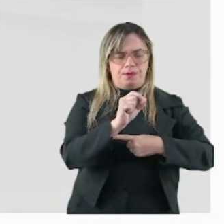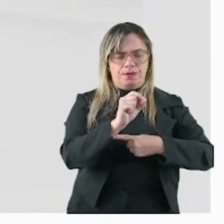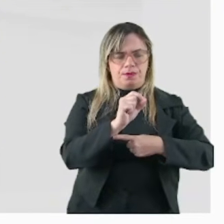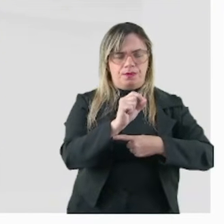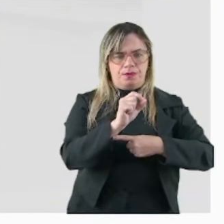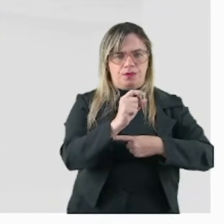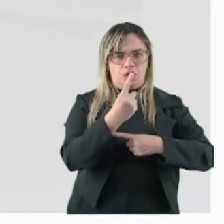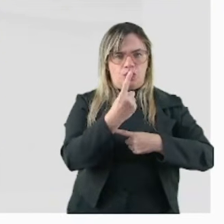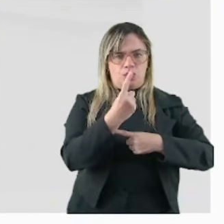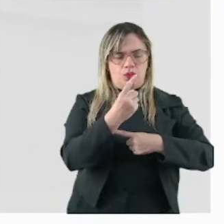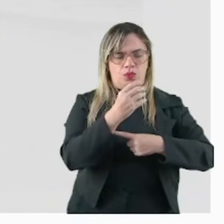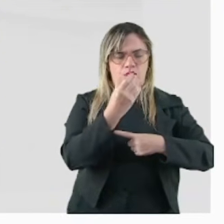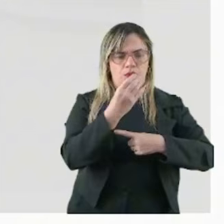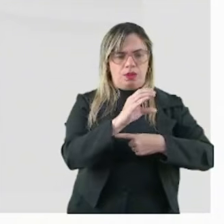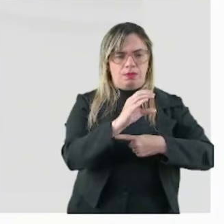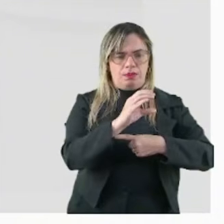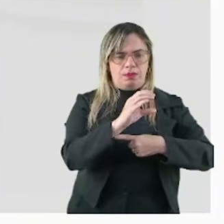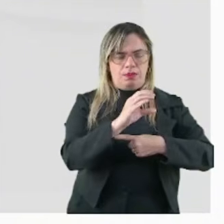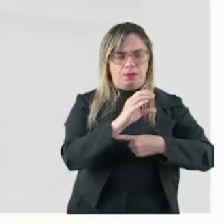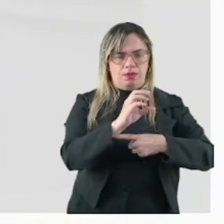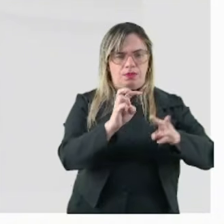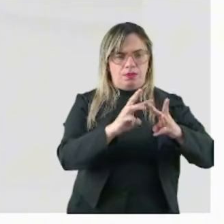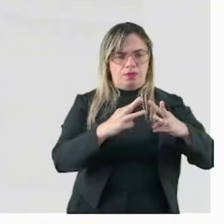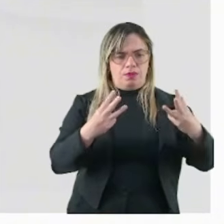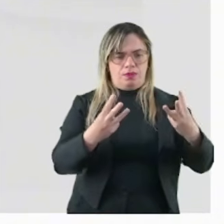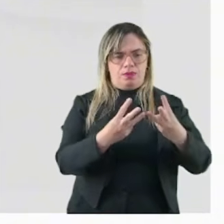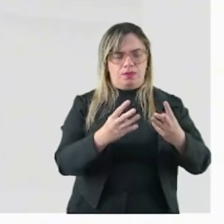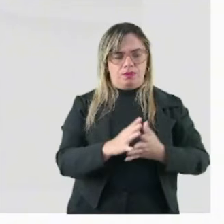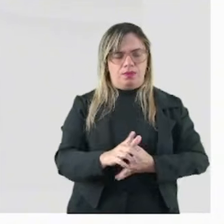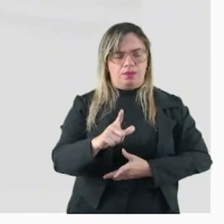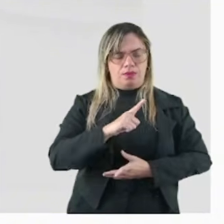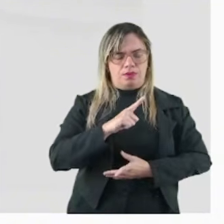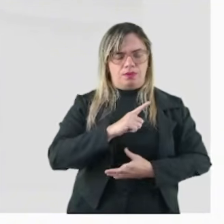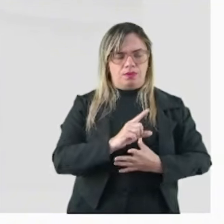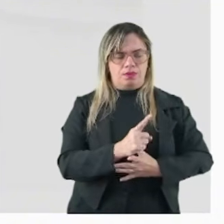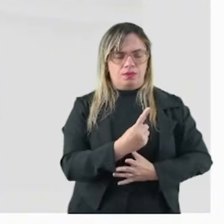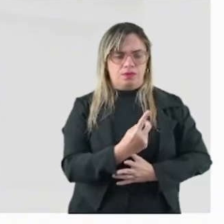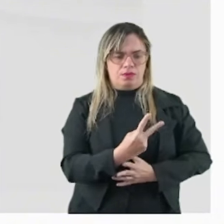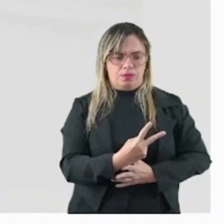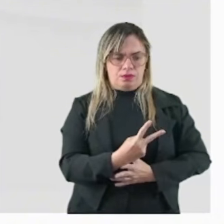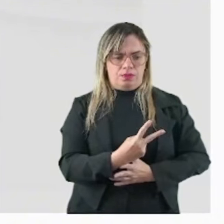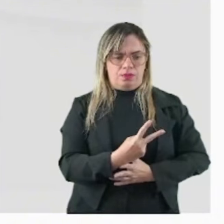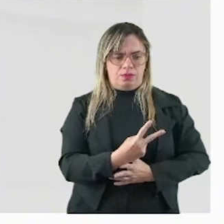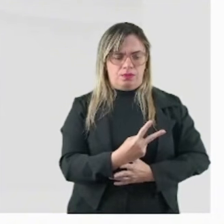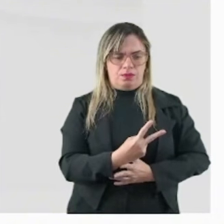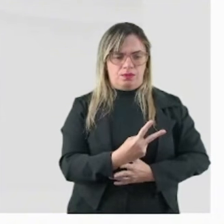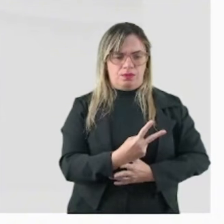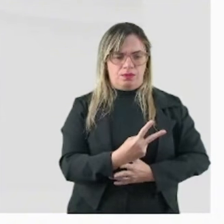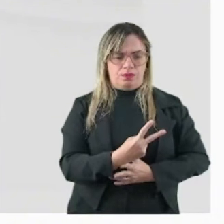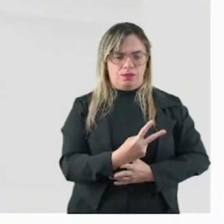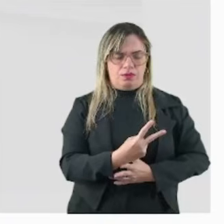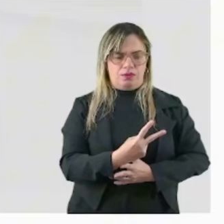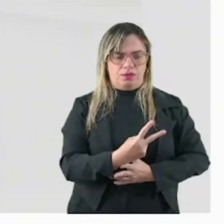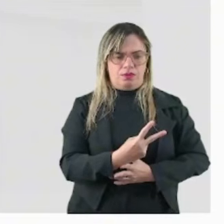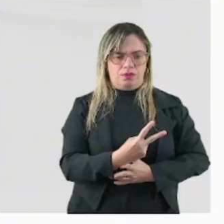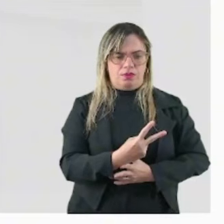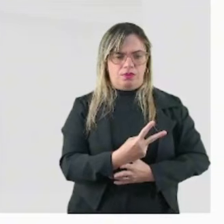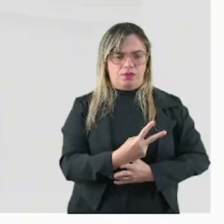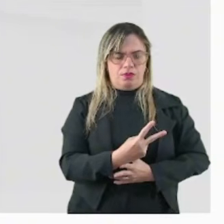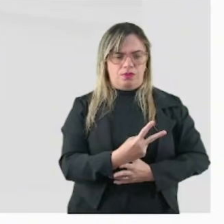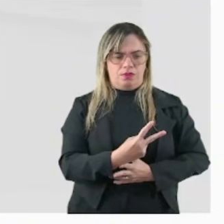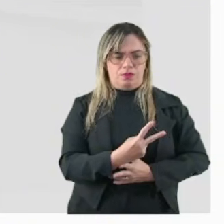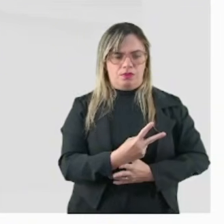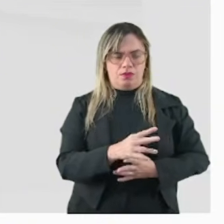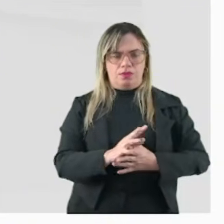só um carbono tem massa 12, a massa atômica do carbono. Então tá aqui, ó, 12.